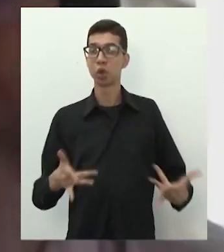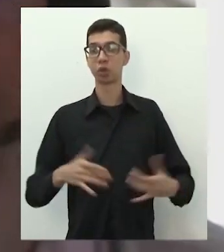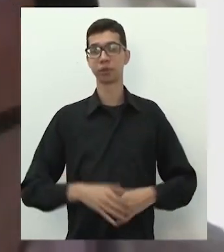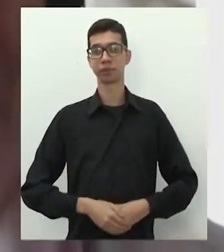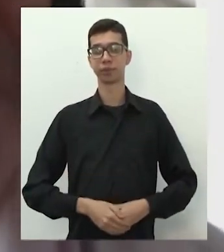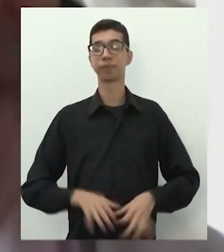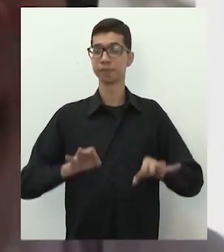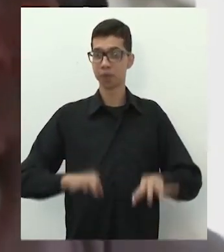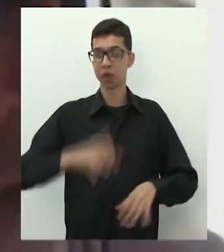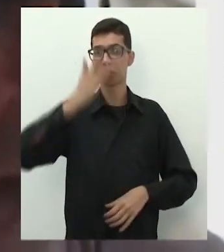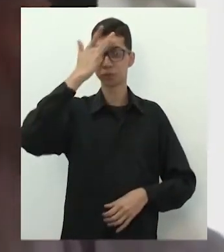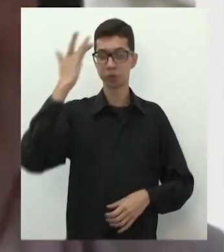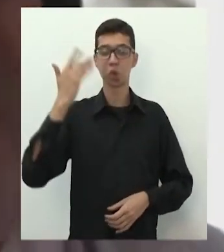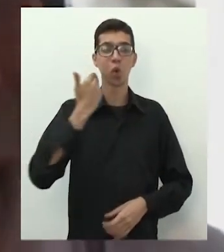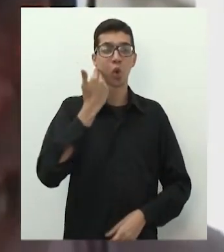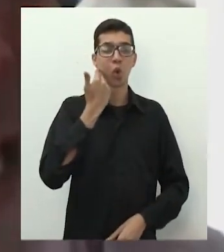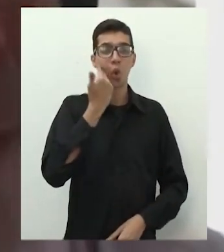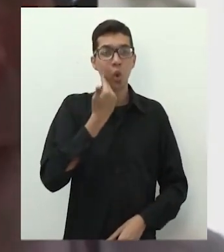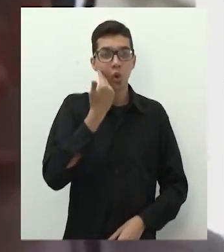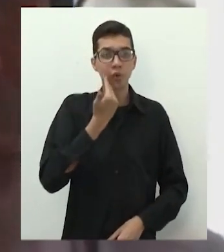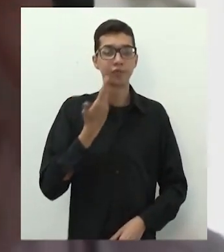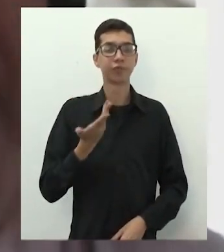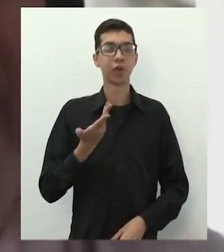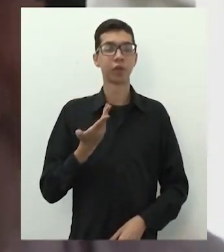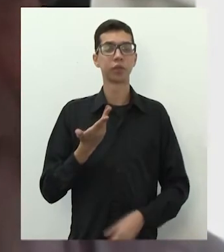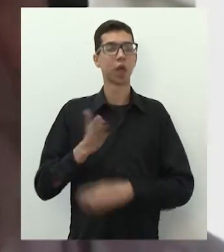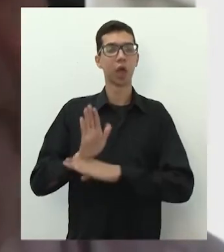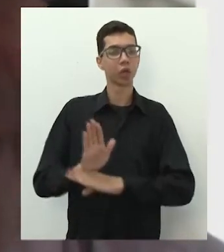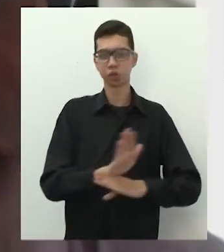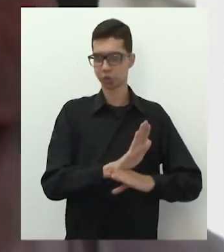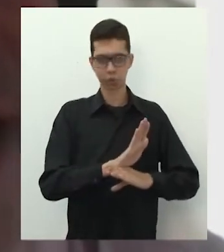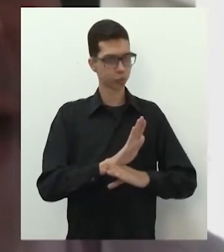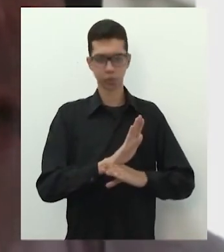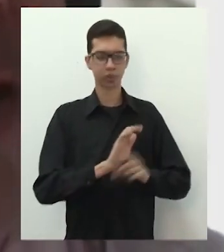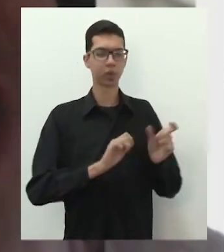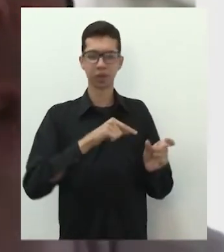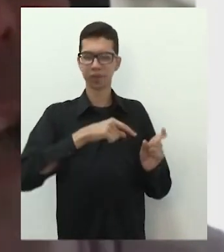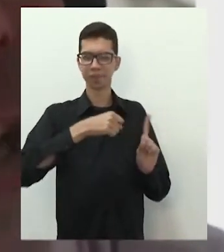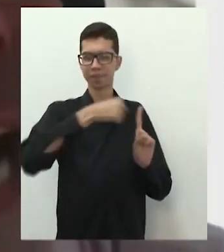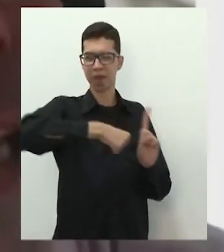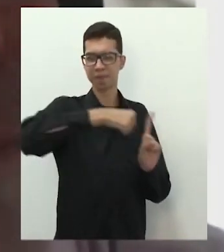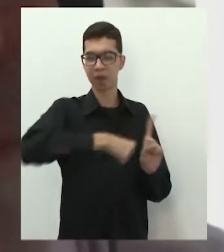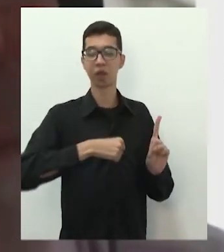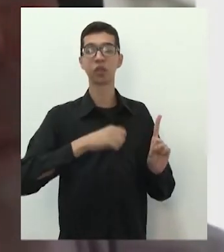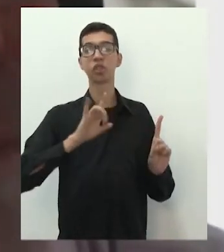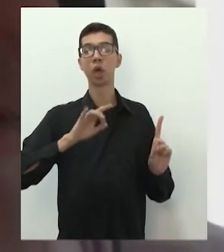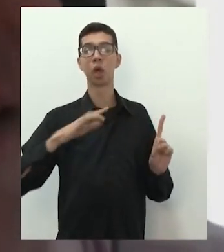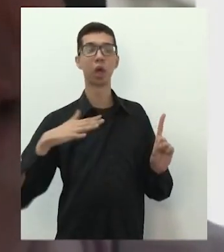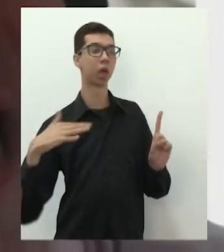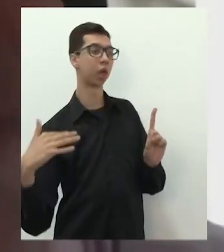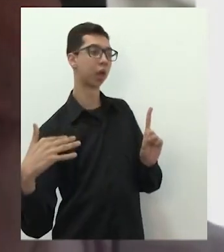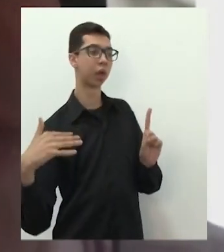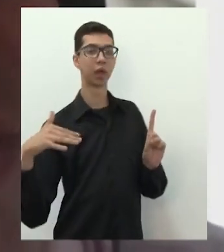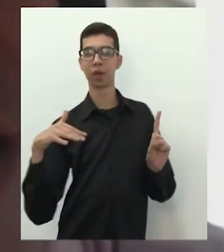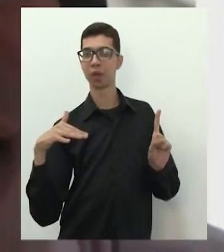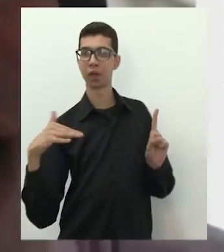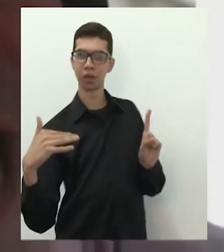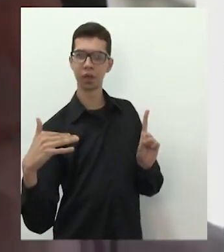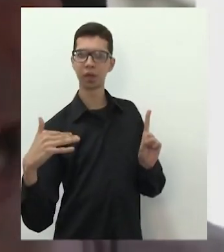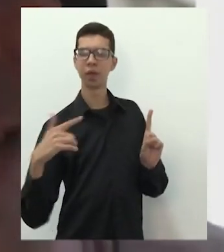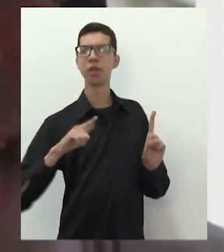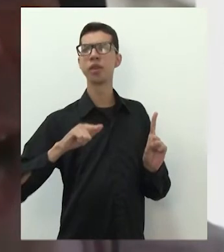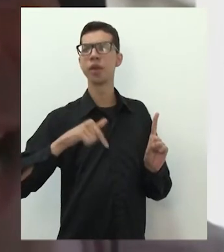serem comunicadas e conversadas sobre a questão de empatia, se colocar no lugar do outro, entender quais são